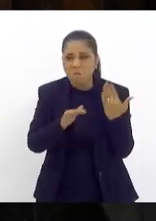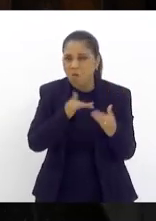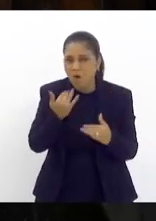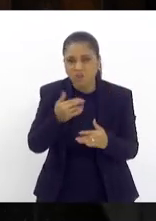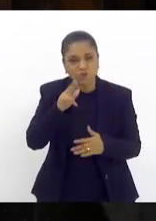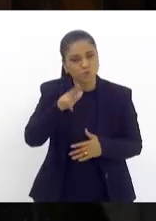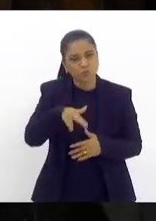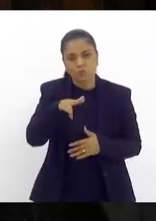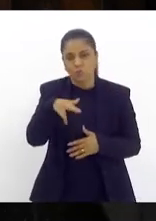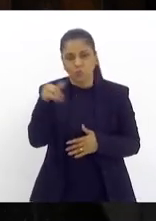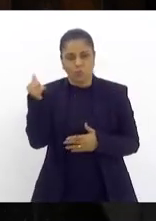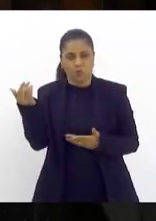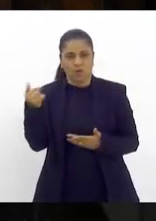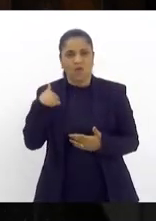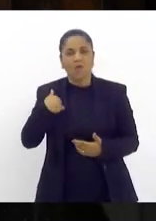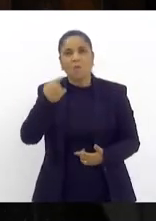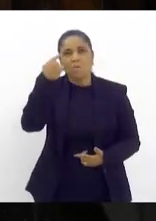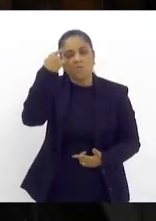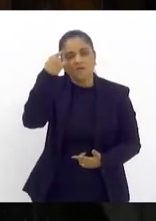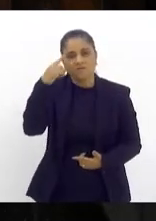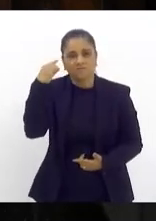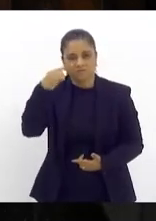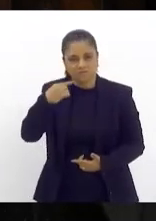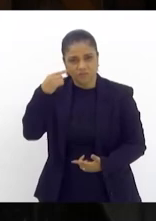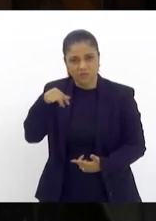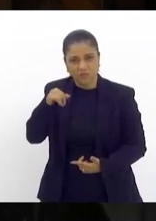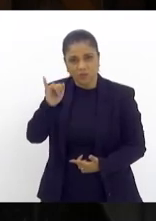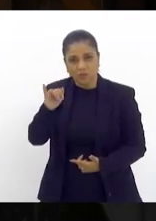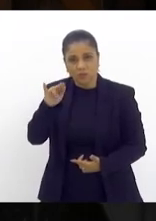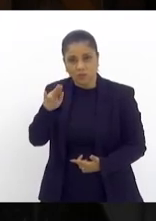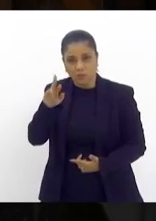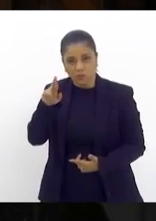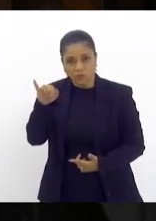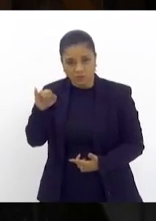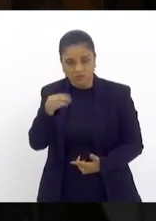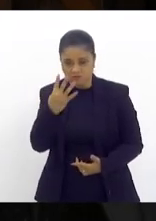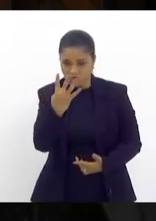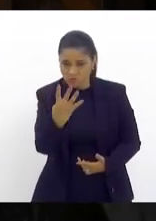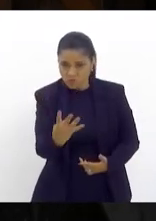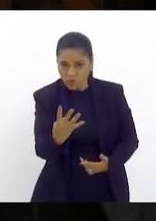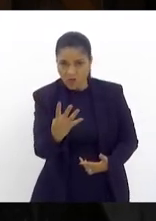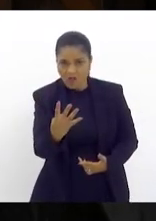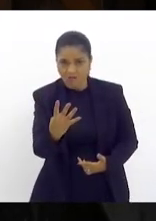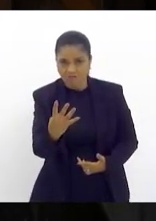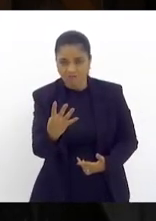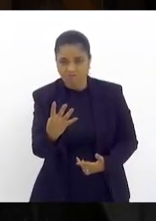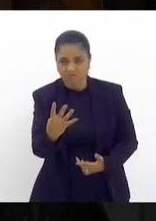aqui, deputado Yuri, esses quatro que possivelmente vão se salvar,